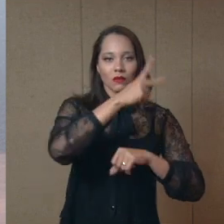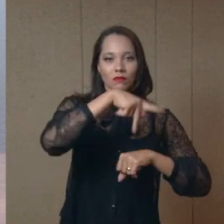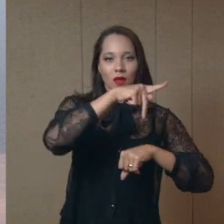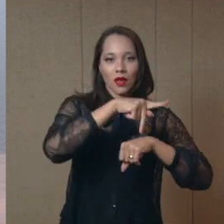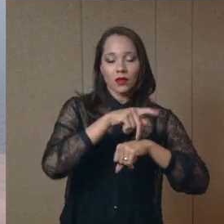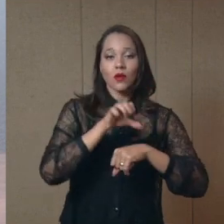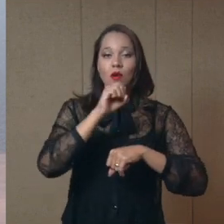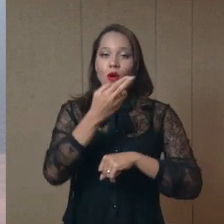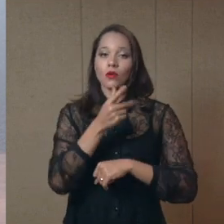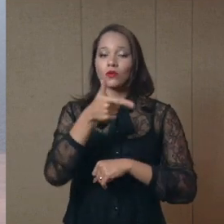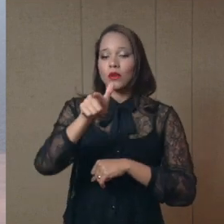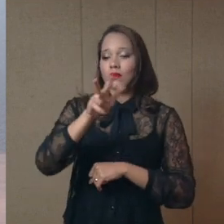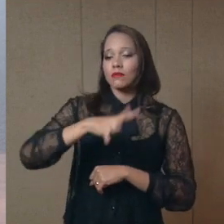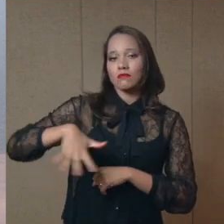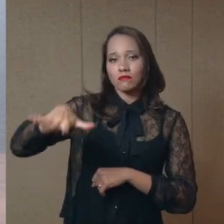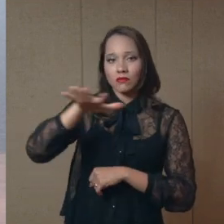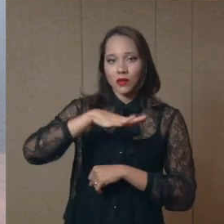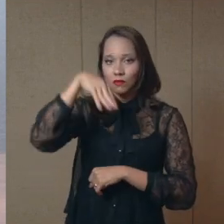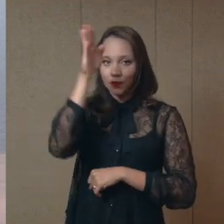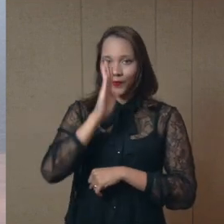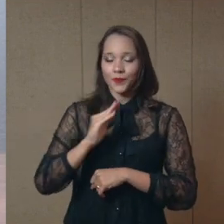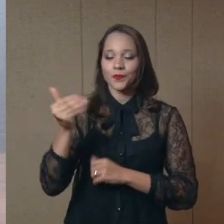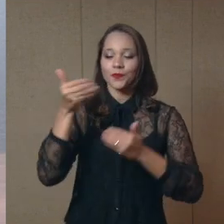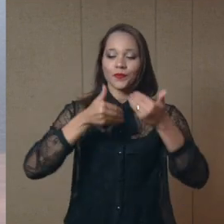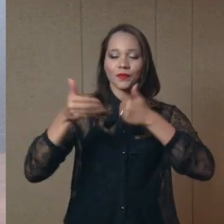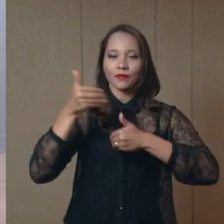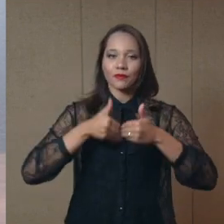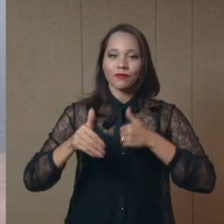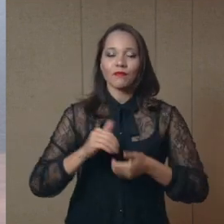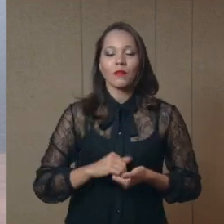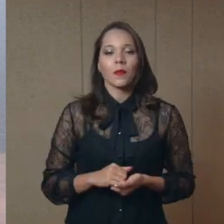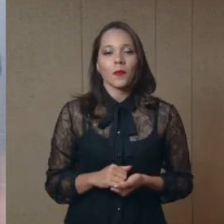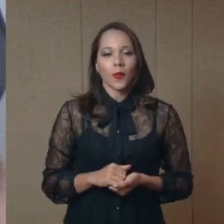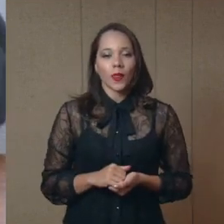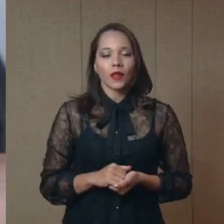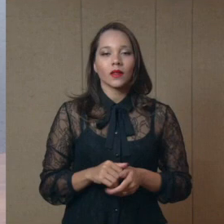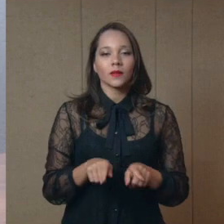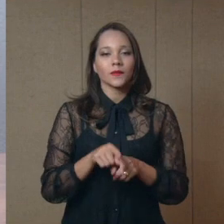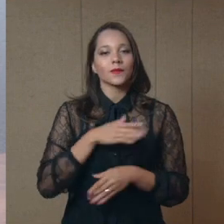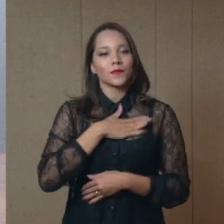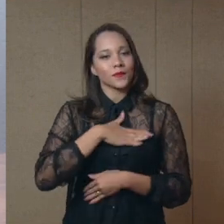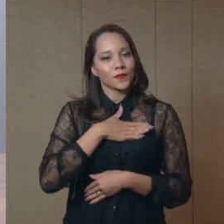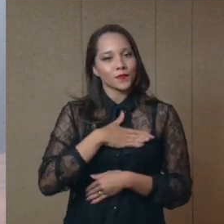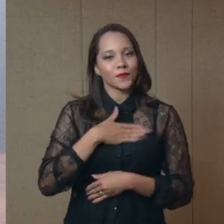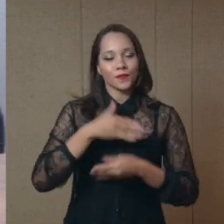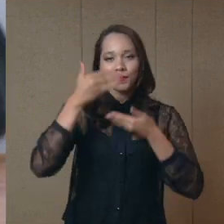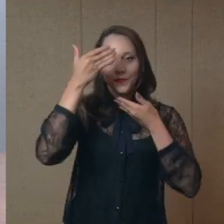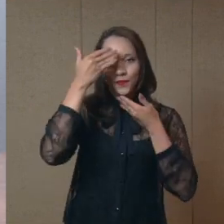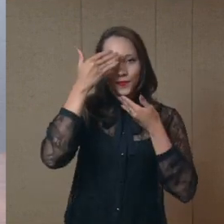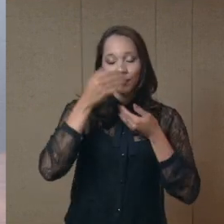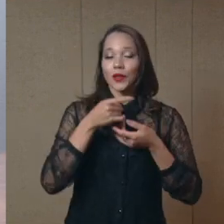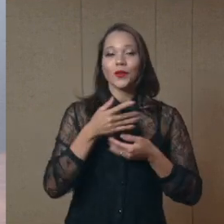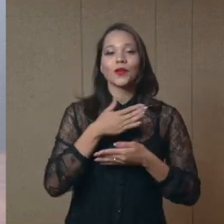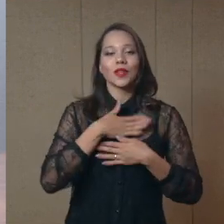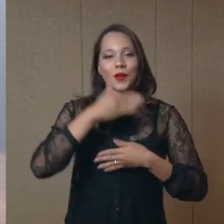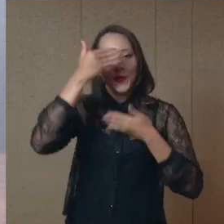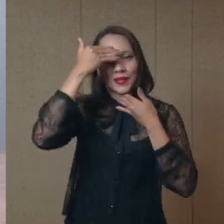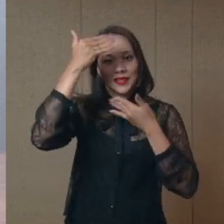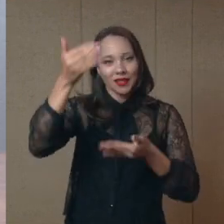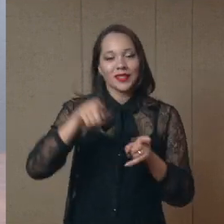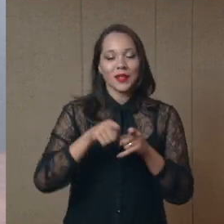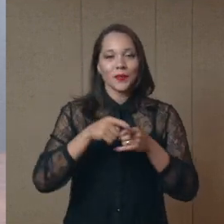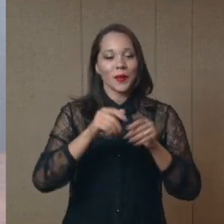ou de outras regiões do brasil eu gostaria então apresentar o nosso primeiro